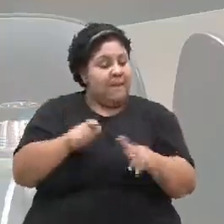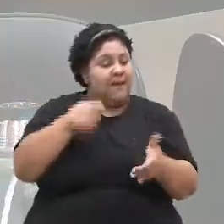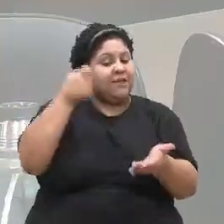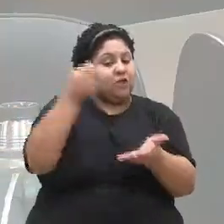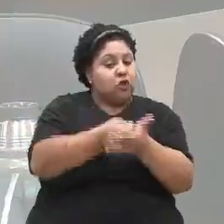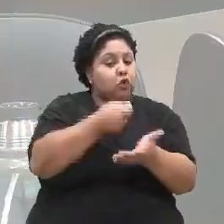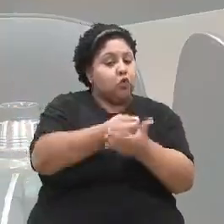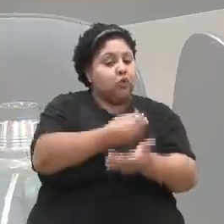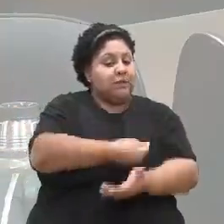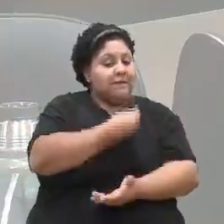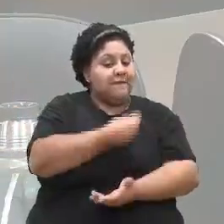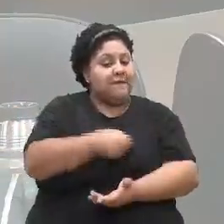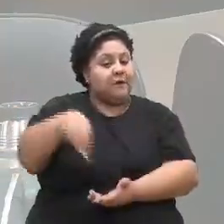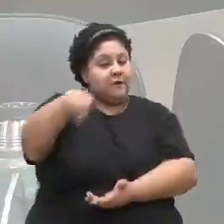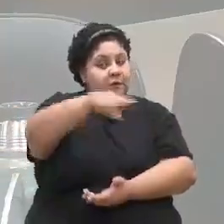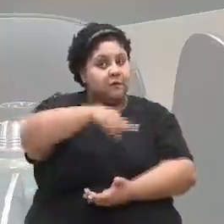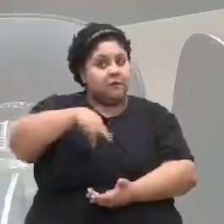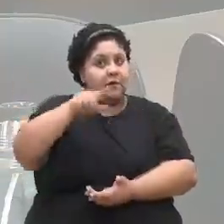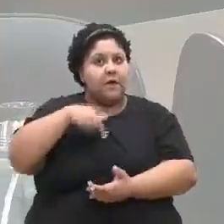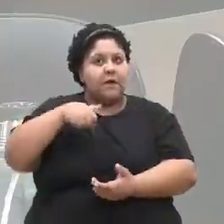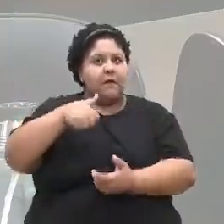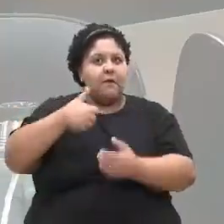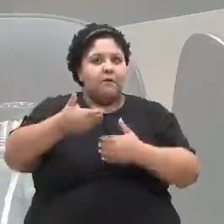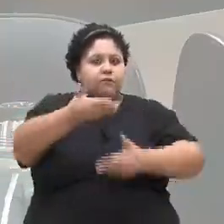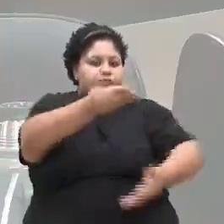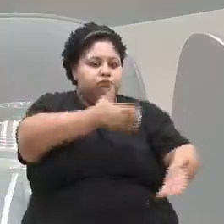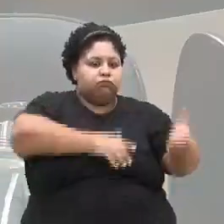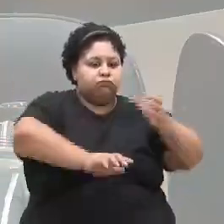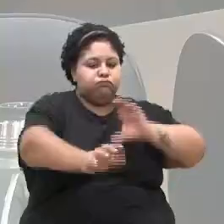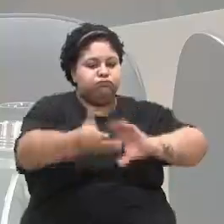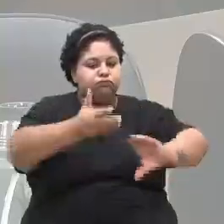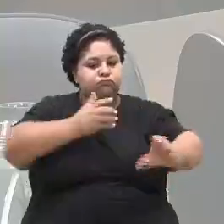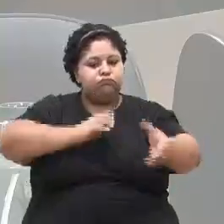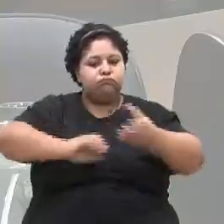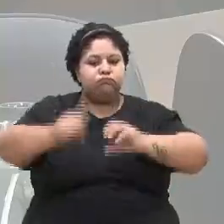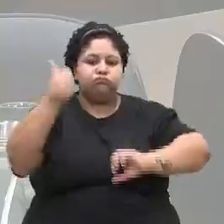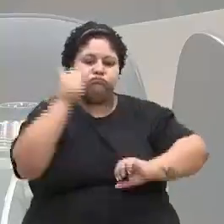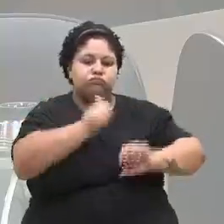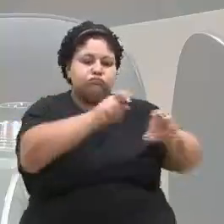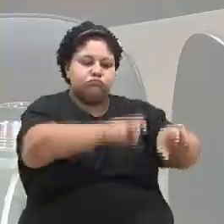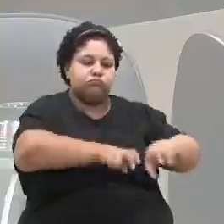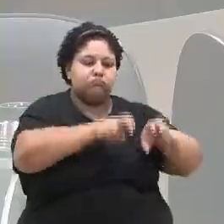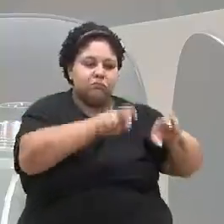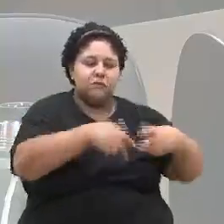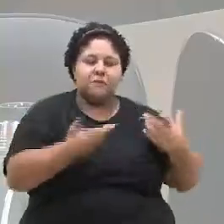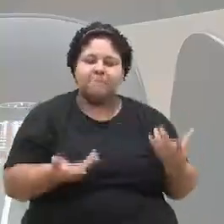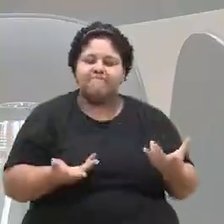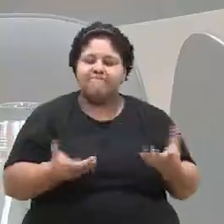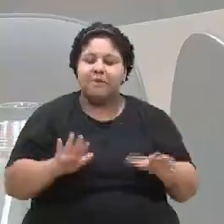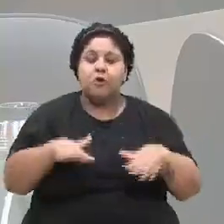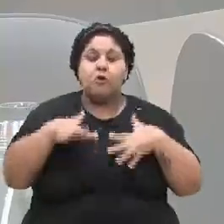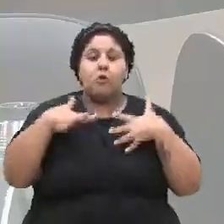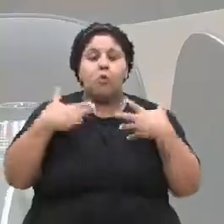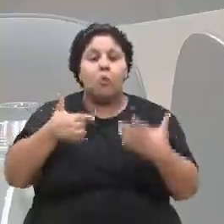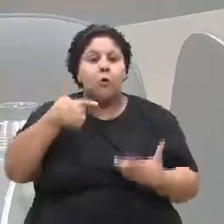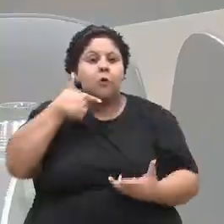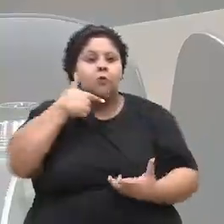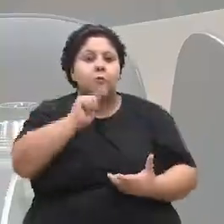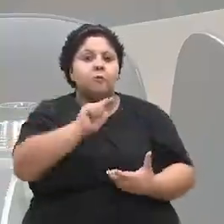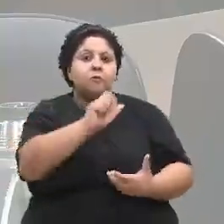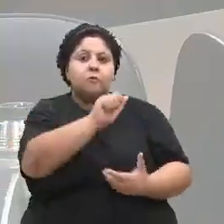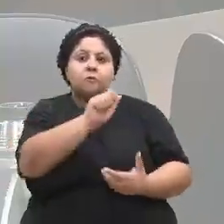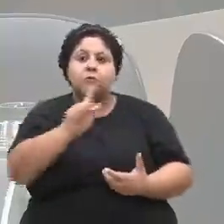vida, nossa. Me coloco no lugar das mulheres, gente do interior. Quando conseguem se aposentar